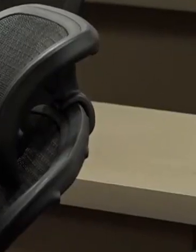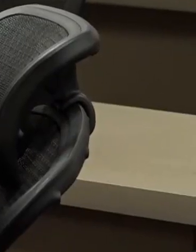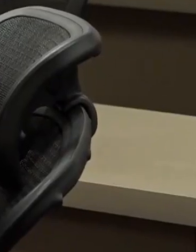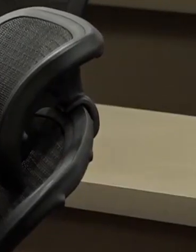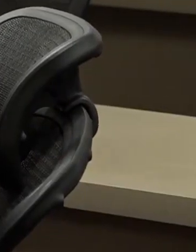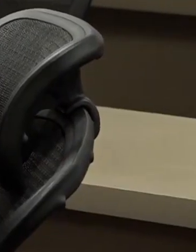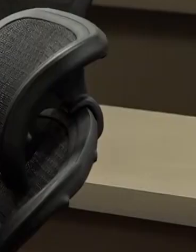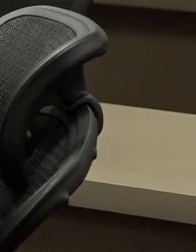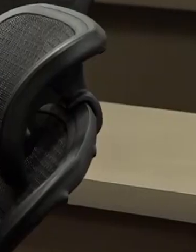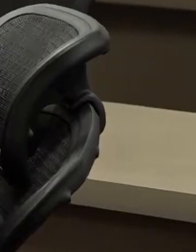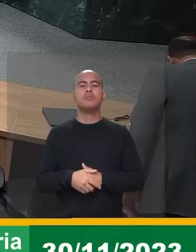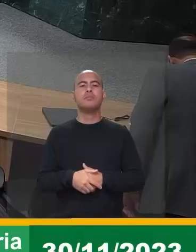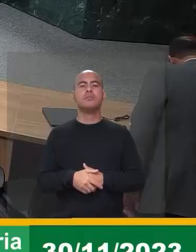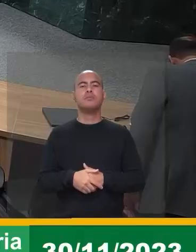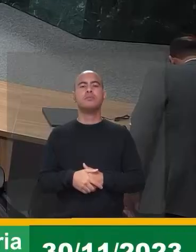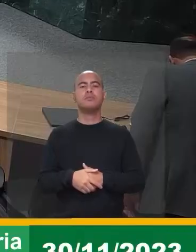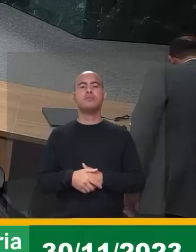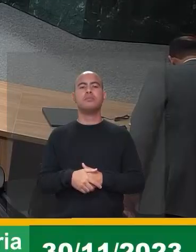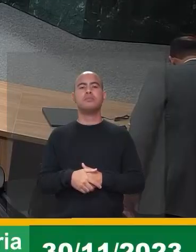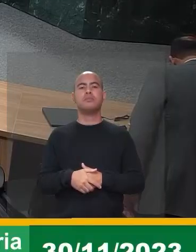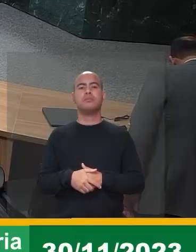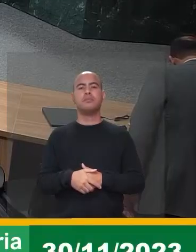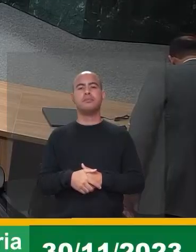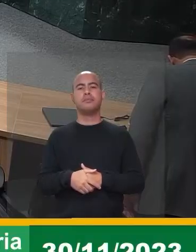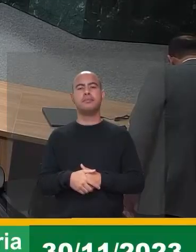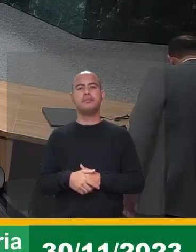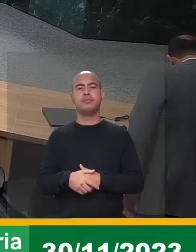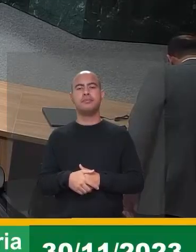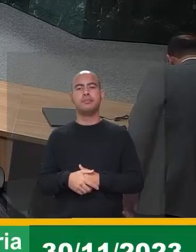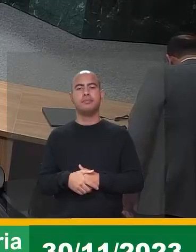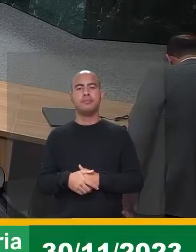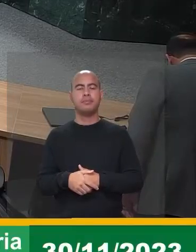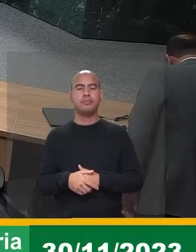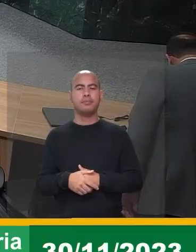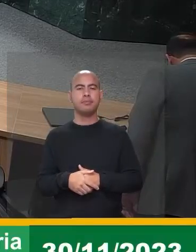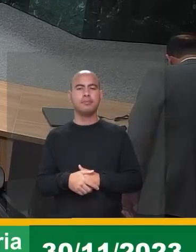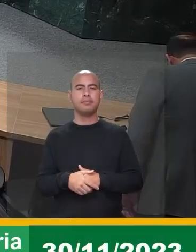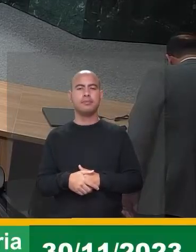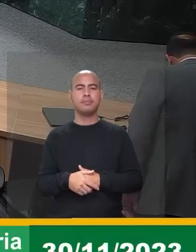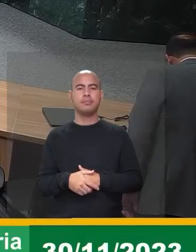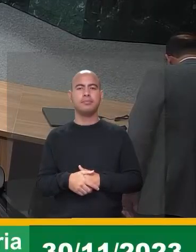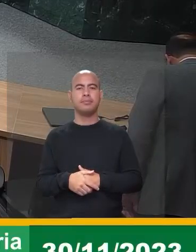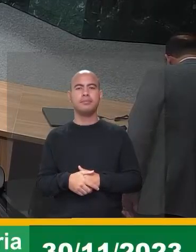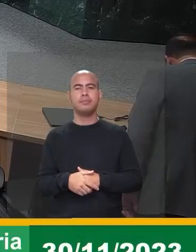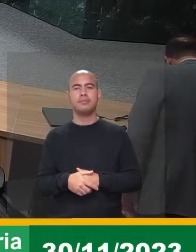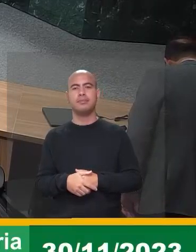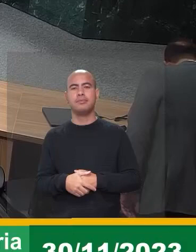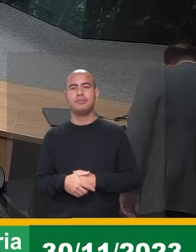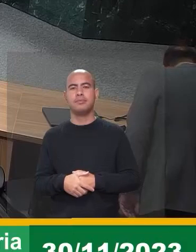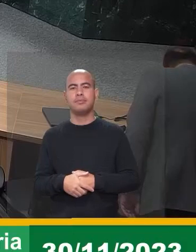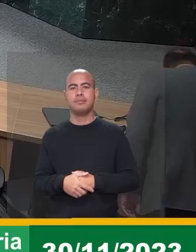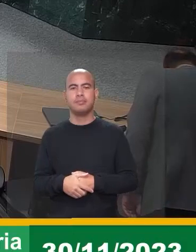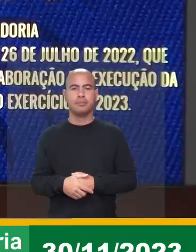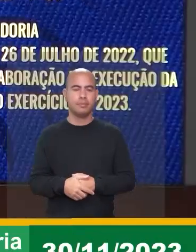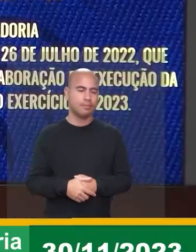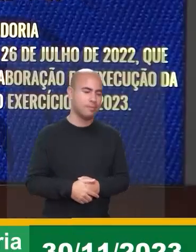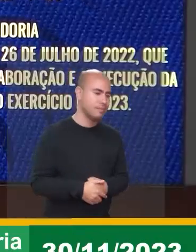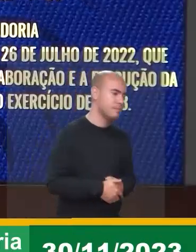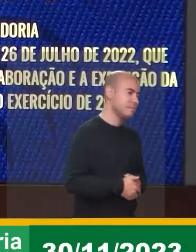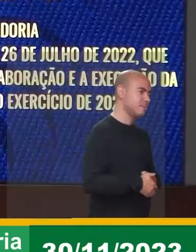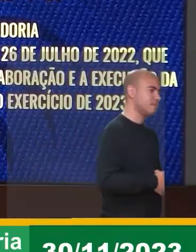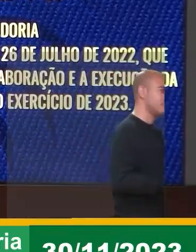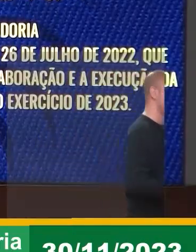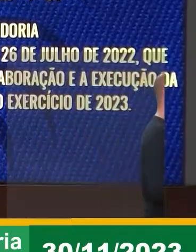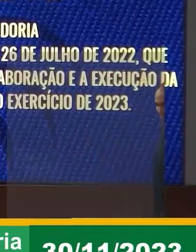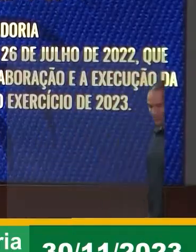aval do colegiado após esgotar a pauta da comissão mista deputados retornaram ao plenário Iris